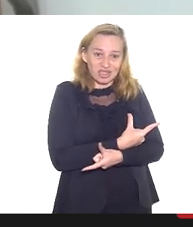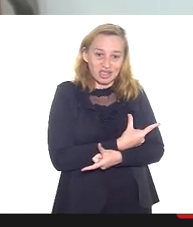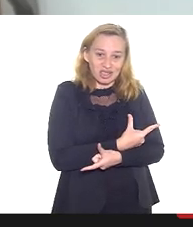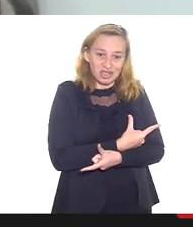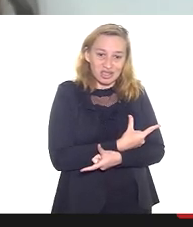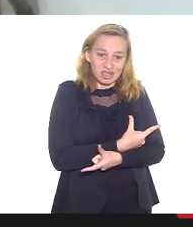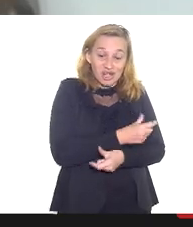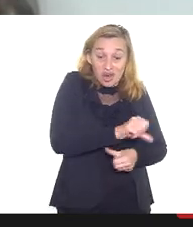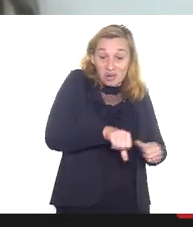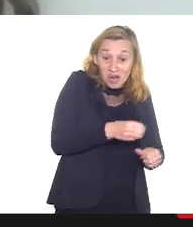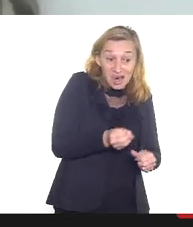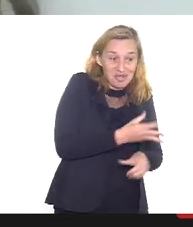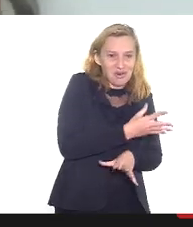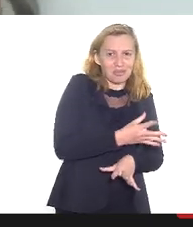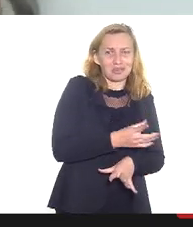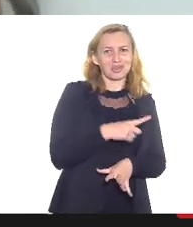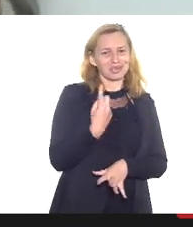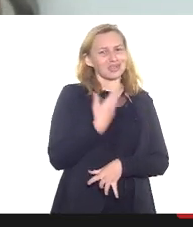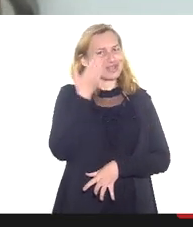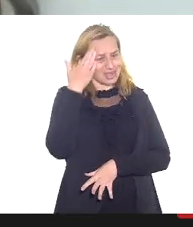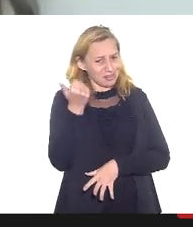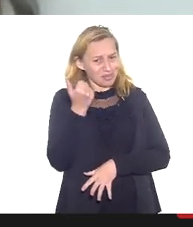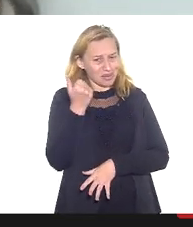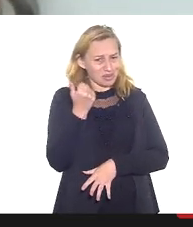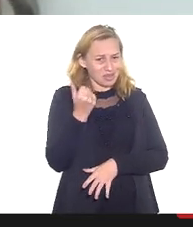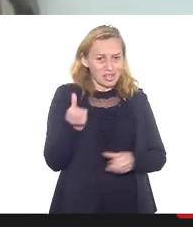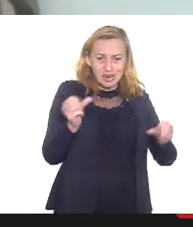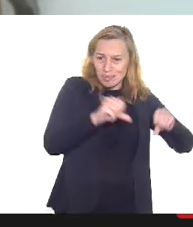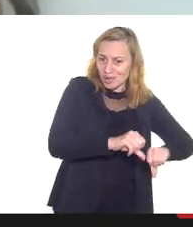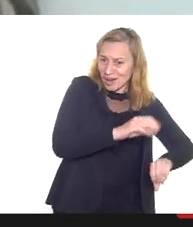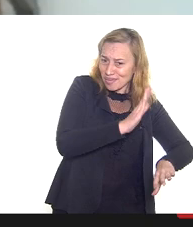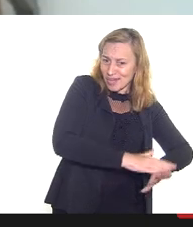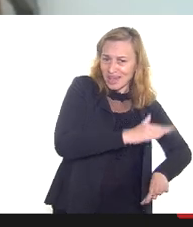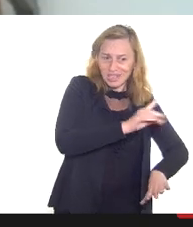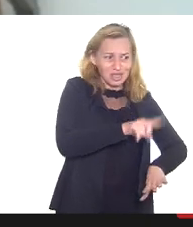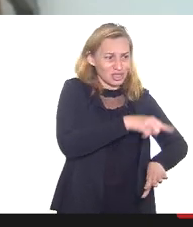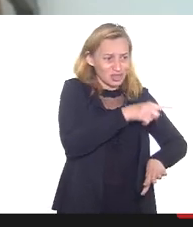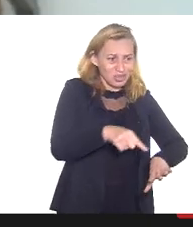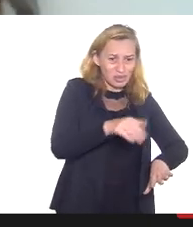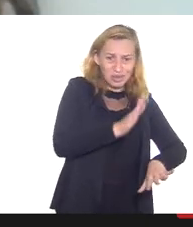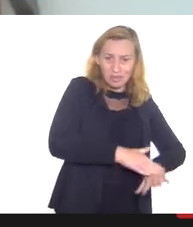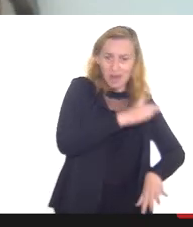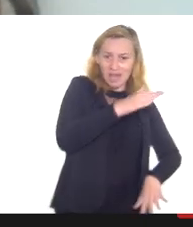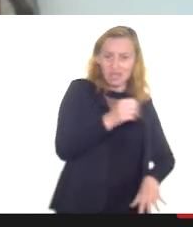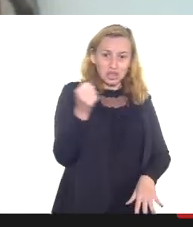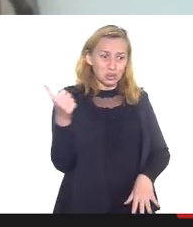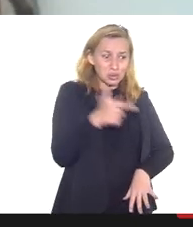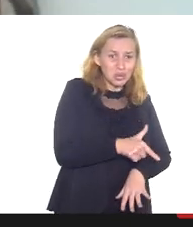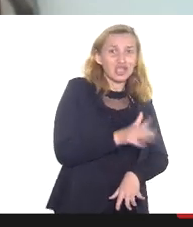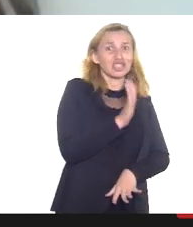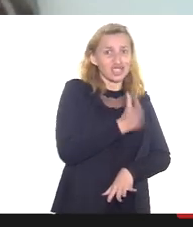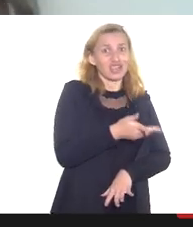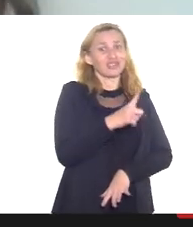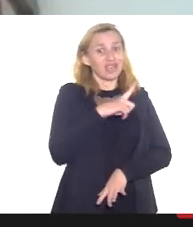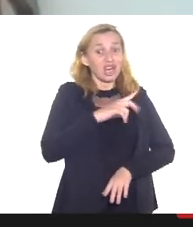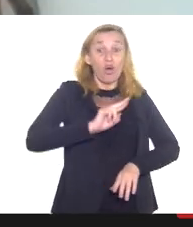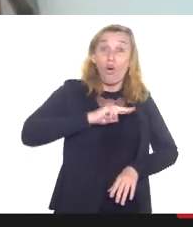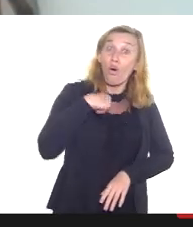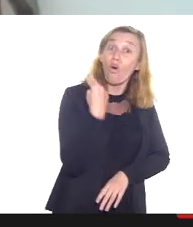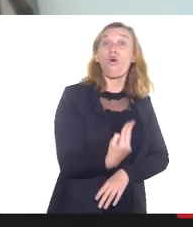uma reforma que nós sabemos que produzirá mais exclusão do que a que já existe,